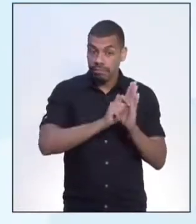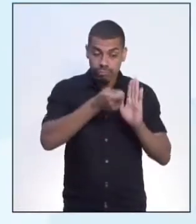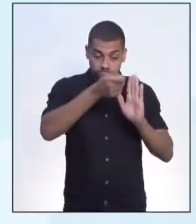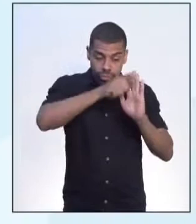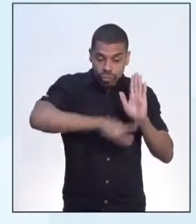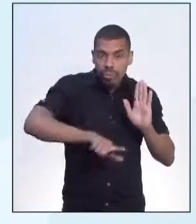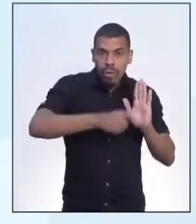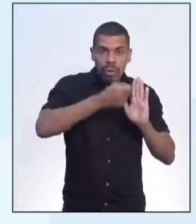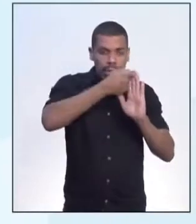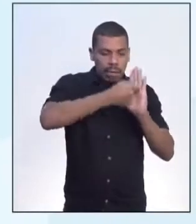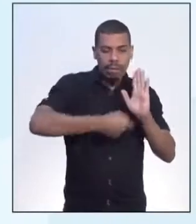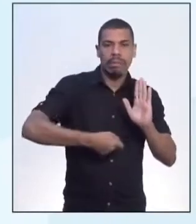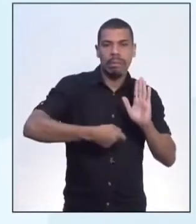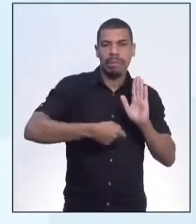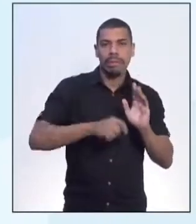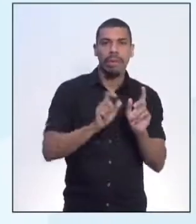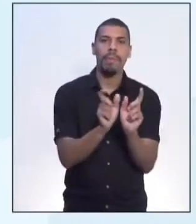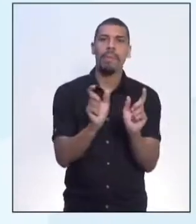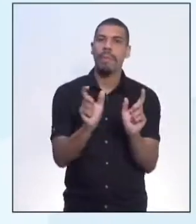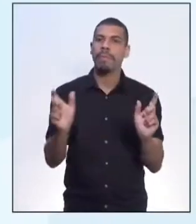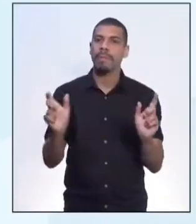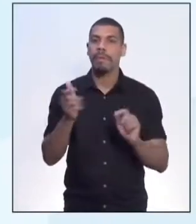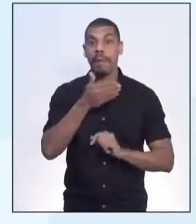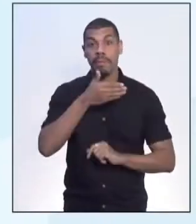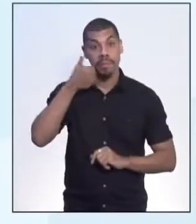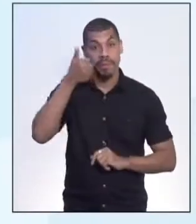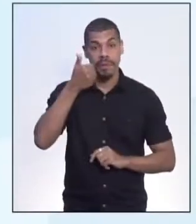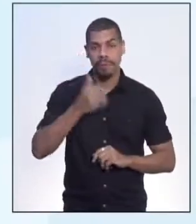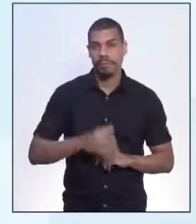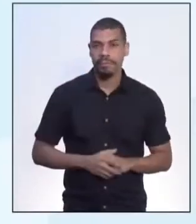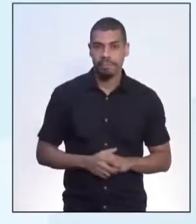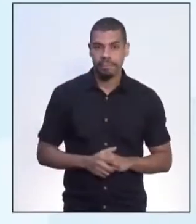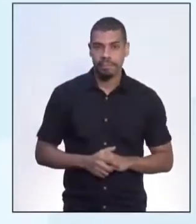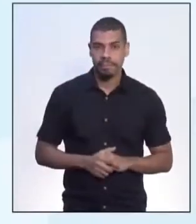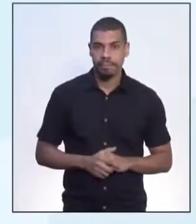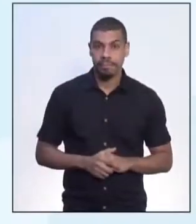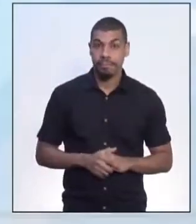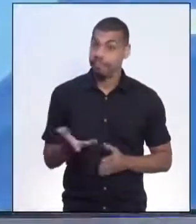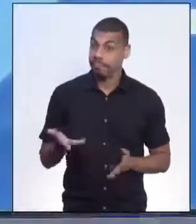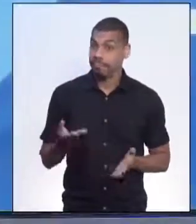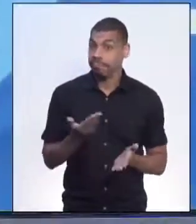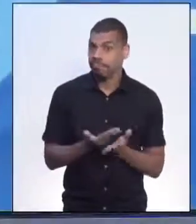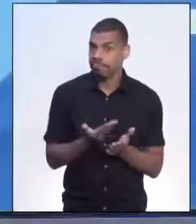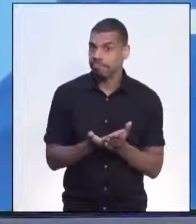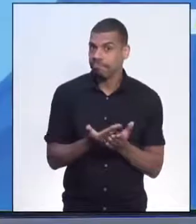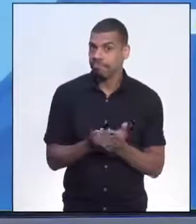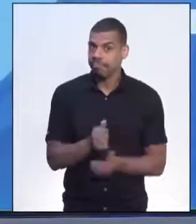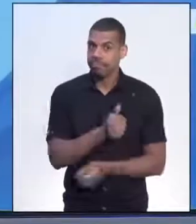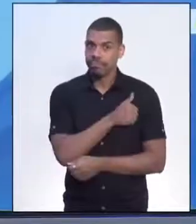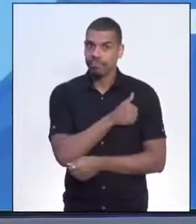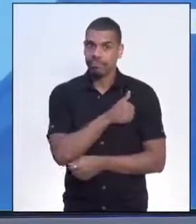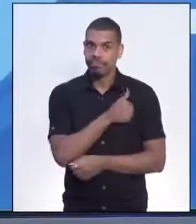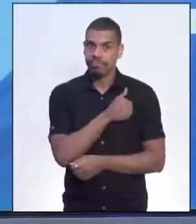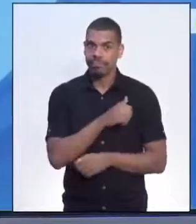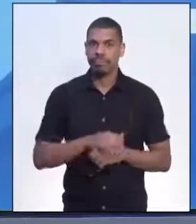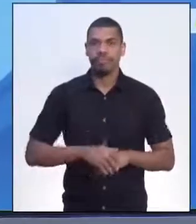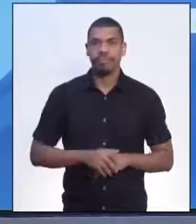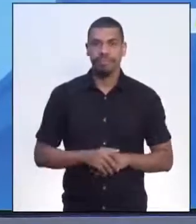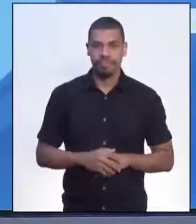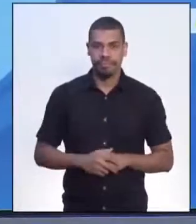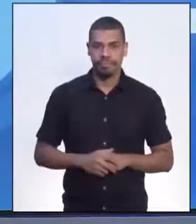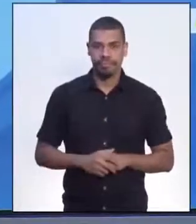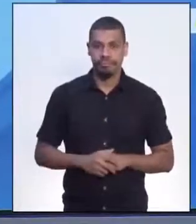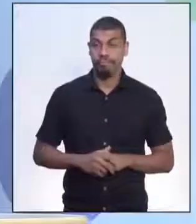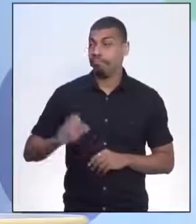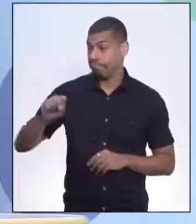diária e use os link words para melhorá-la, tá? E isso quer dizer que o aluno é fluente, né, Ed? Sim,